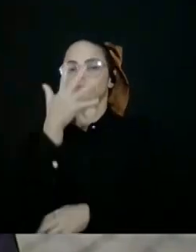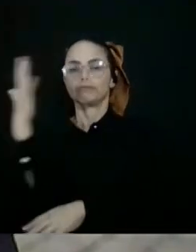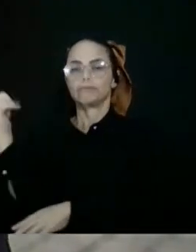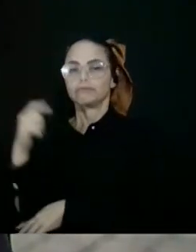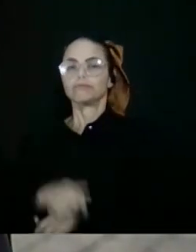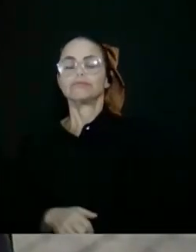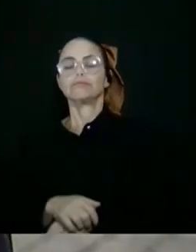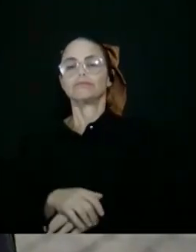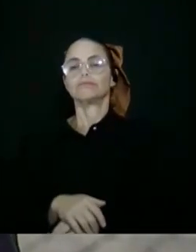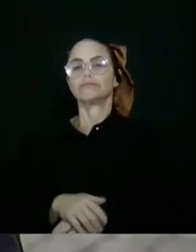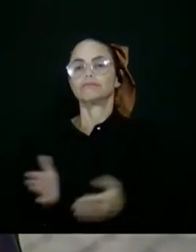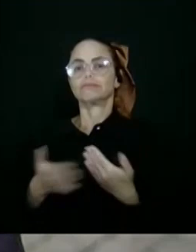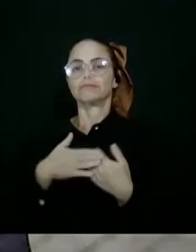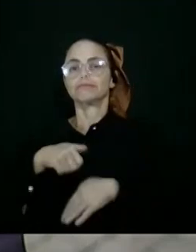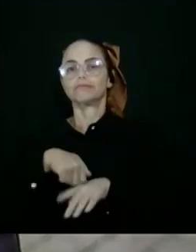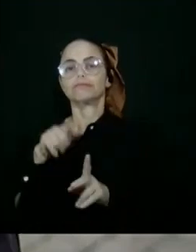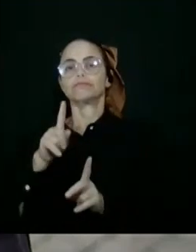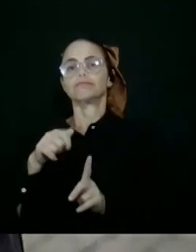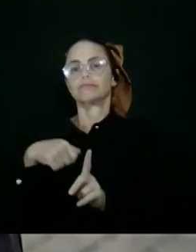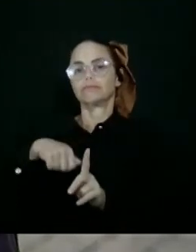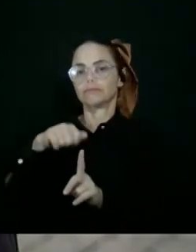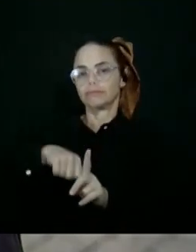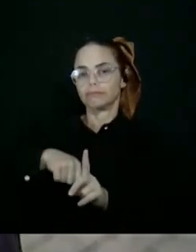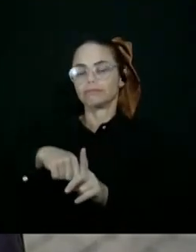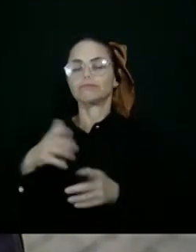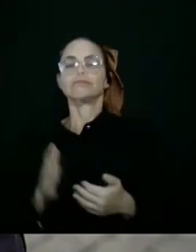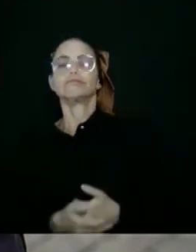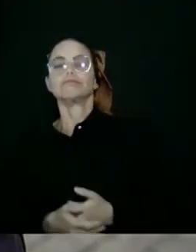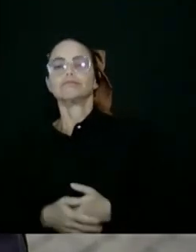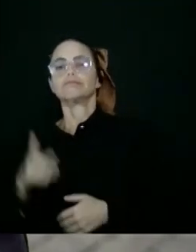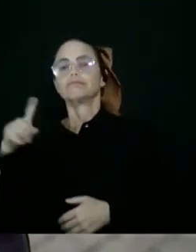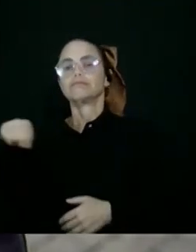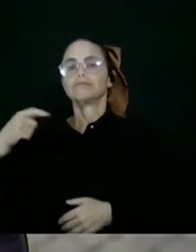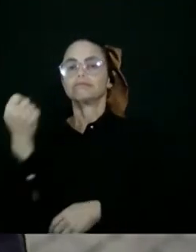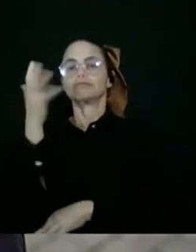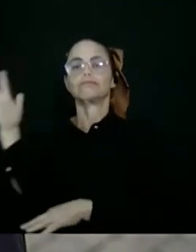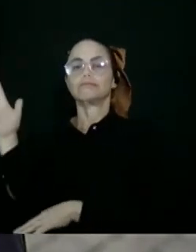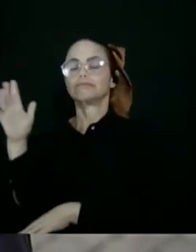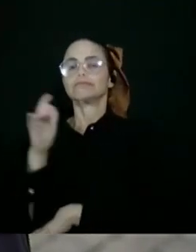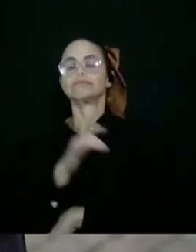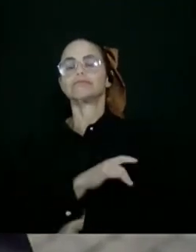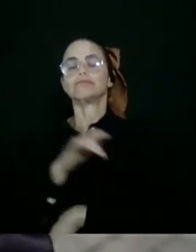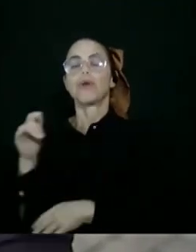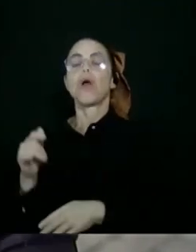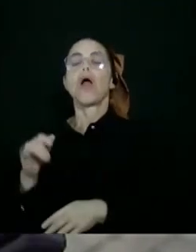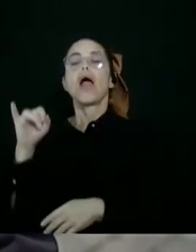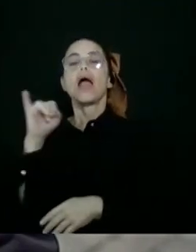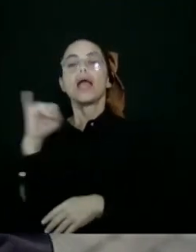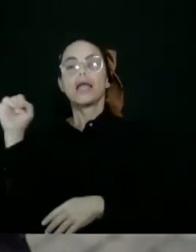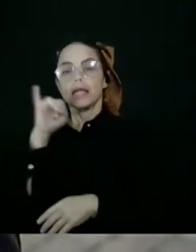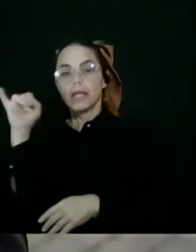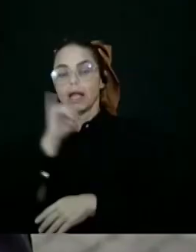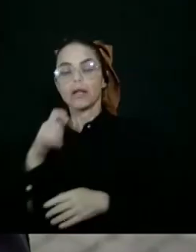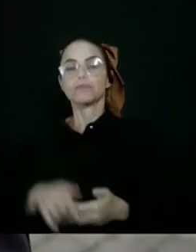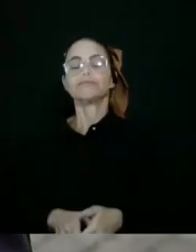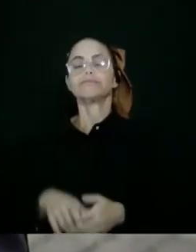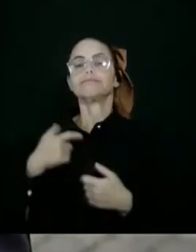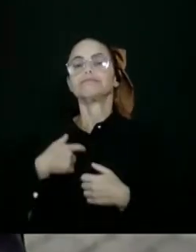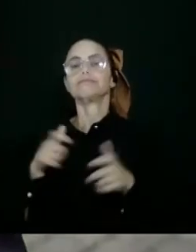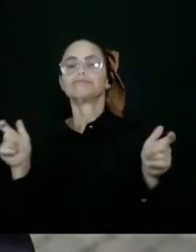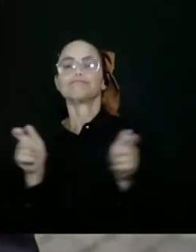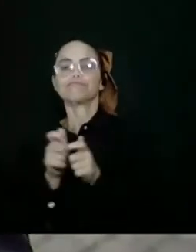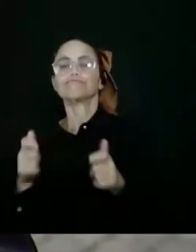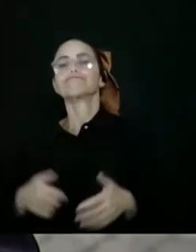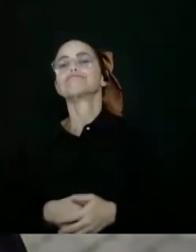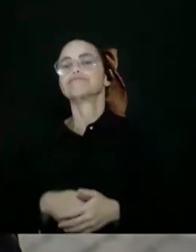fechado há mais de 7 meses, ele fazia lá no Bosque dos Italianos, né? Então, é um espaço mais reduzido,